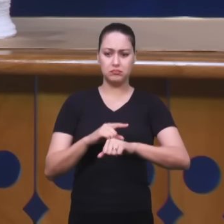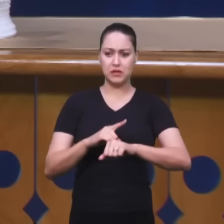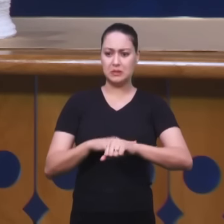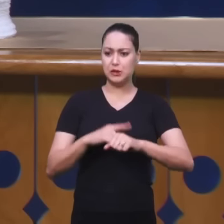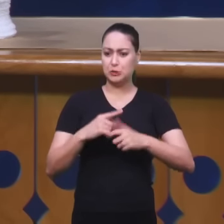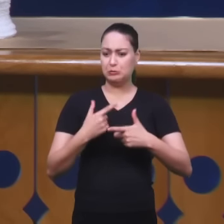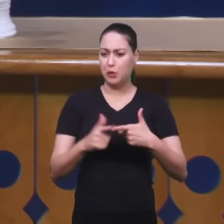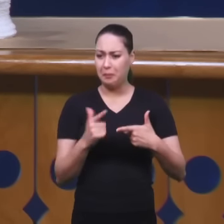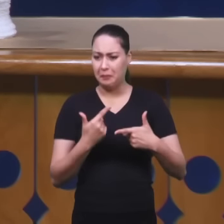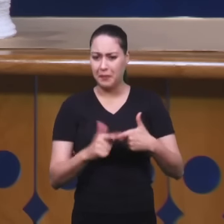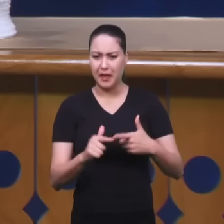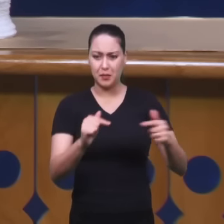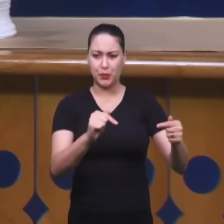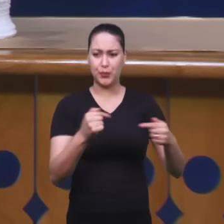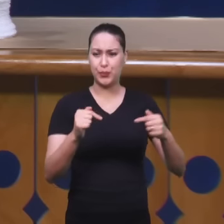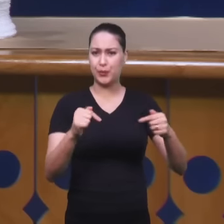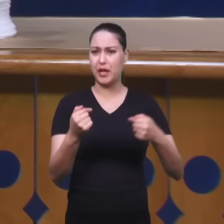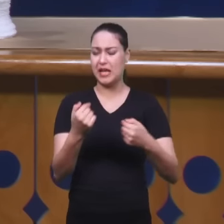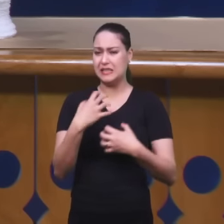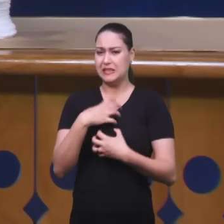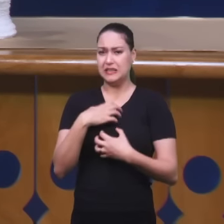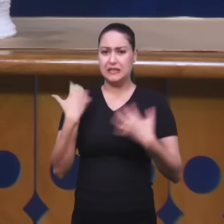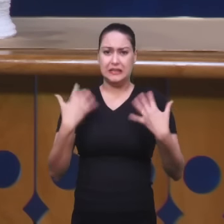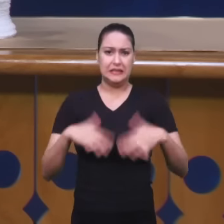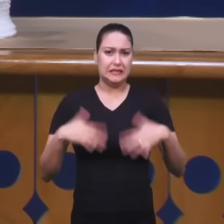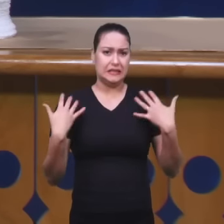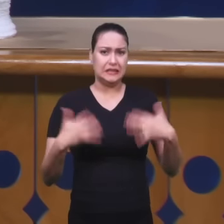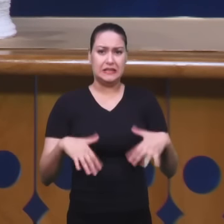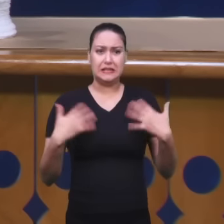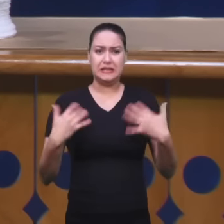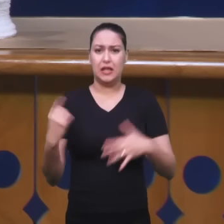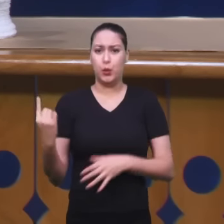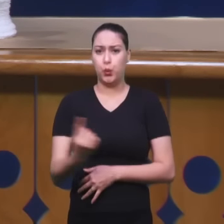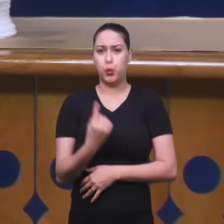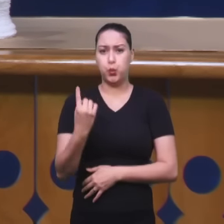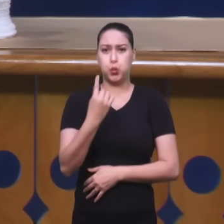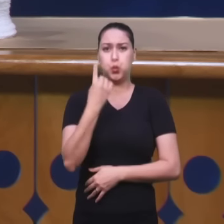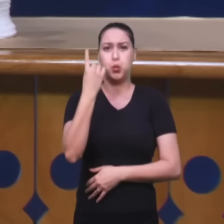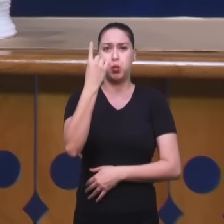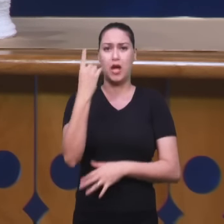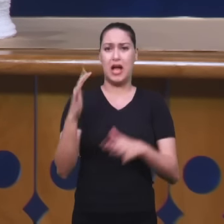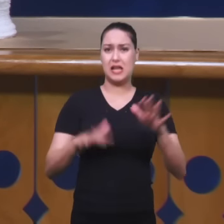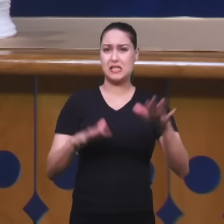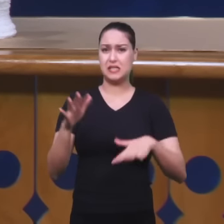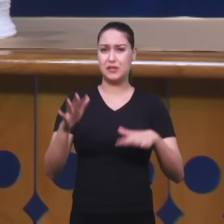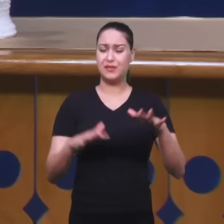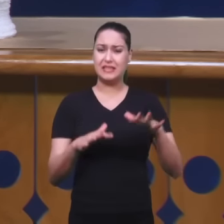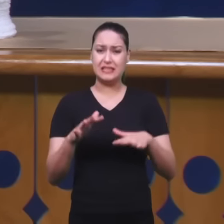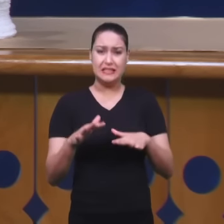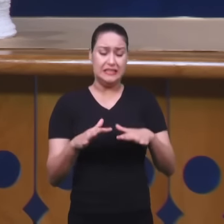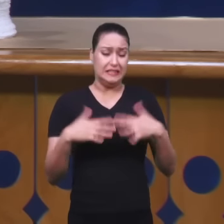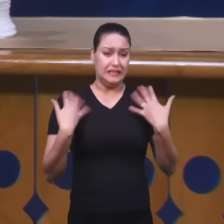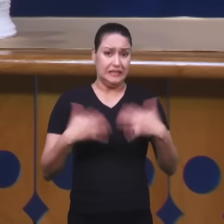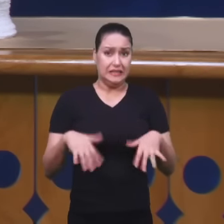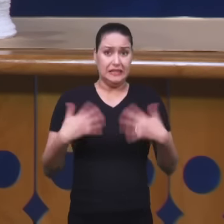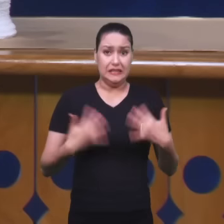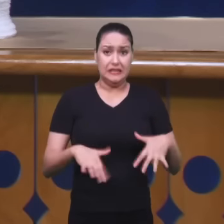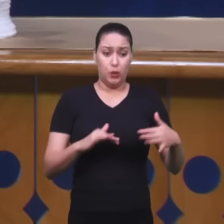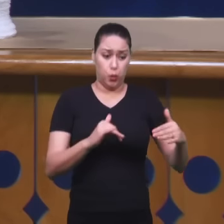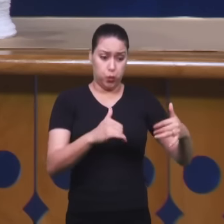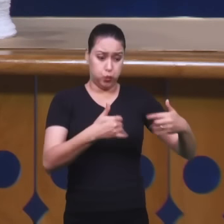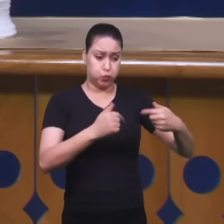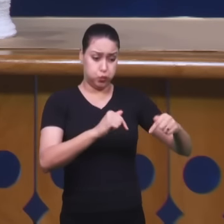Ele se sentindo Acuado Desprotegido Sozinho Às vezes Tentado Pelas Concupiscências Dos